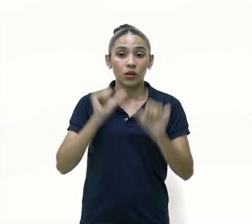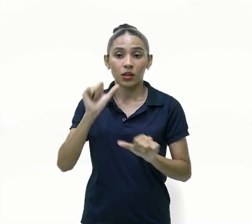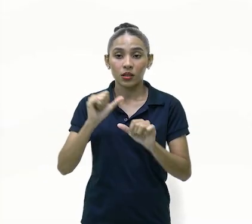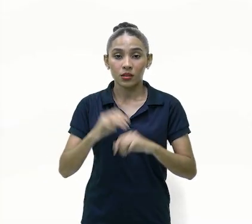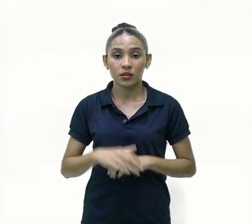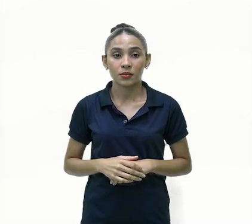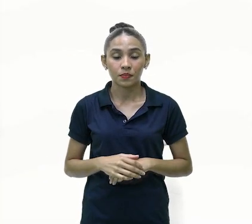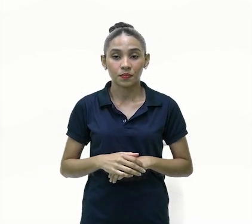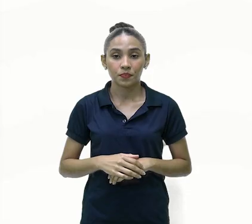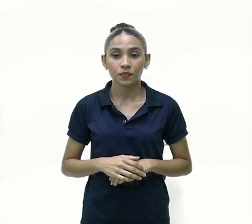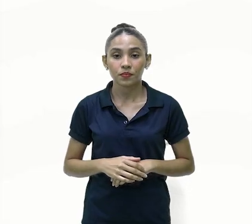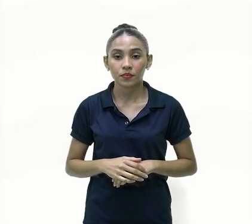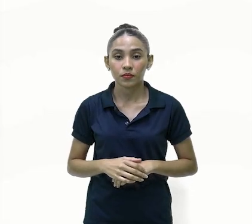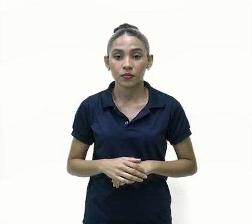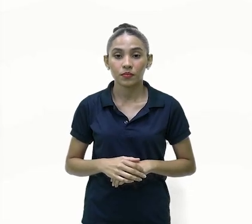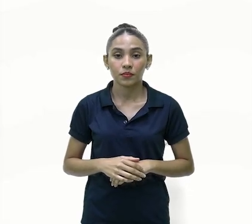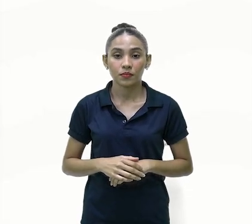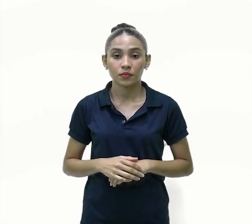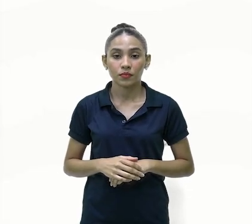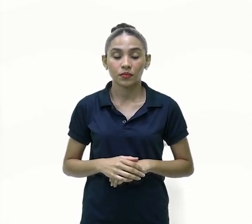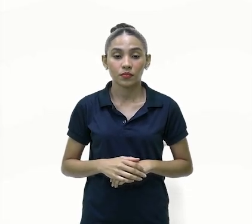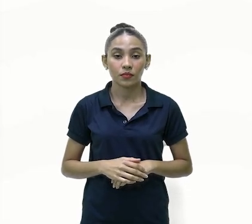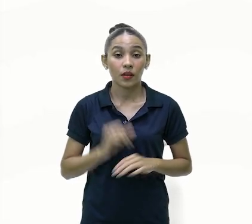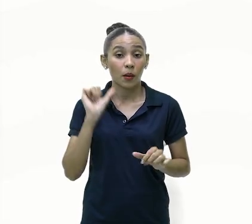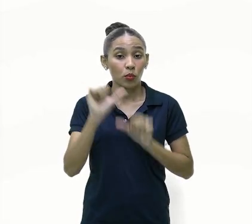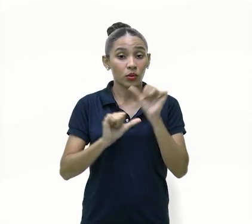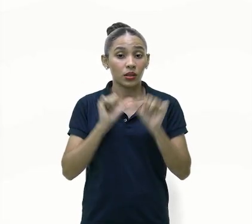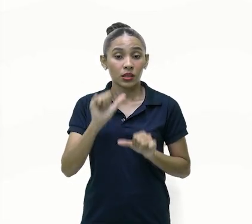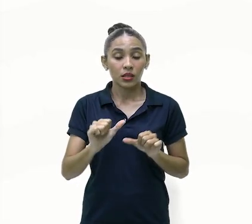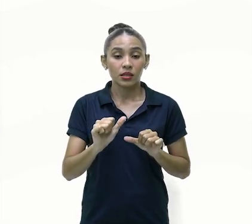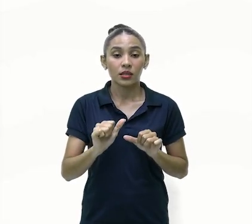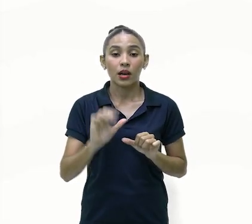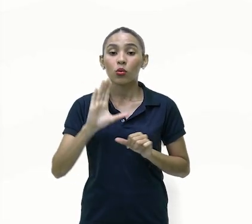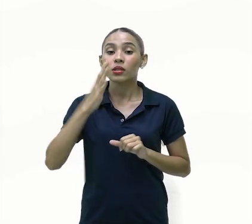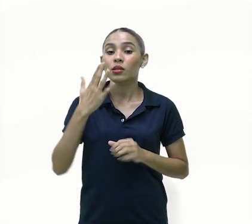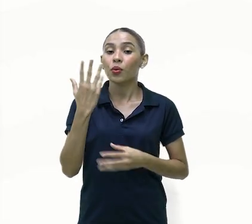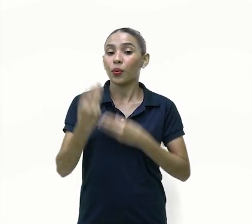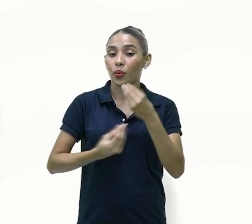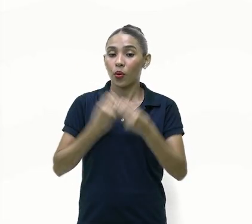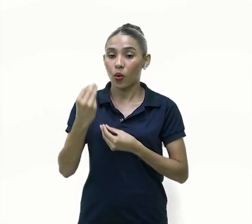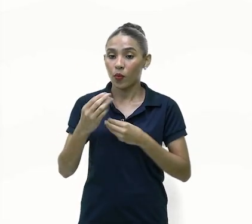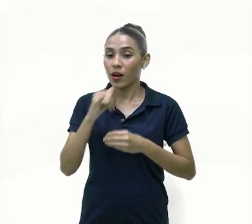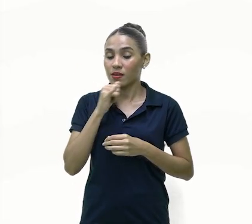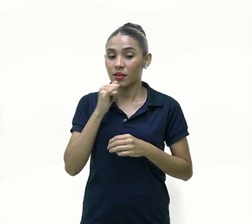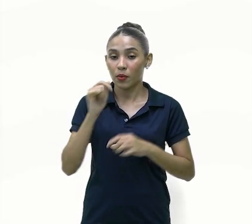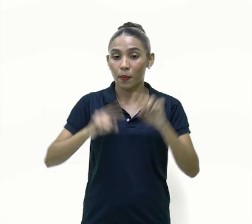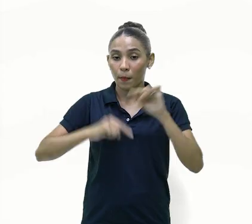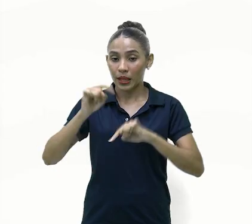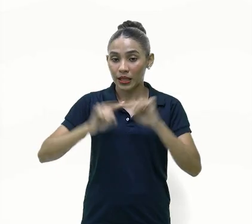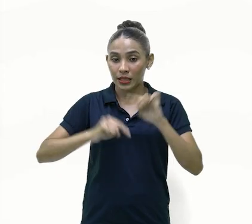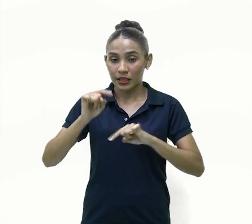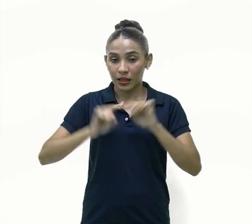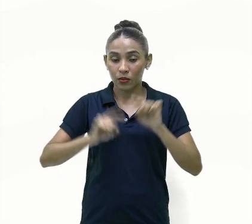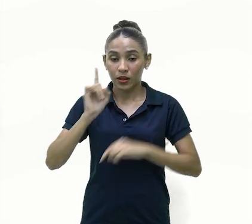quando ocorre a presença da anomalia, a alteração ela foi exatamente neste material aqui,